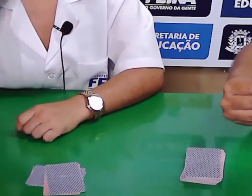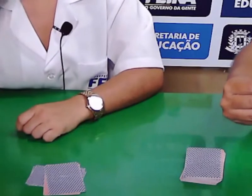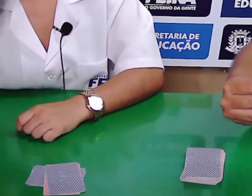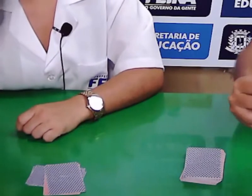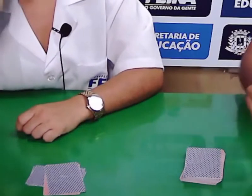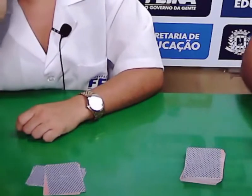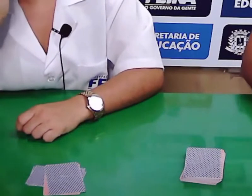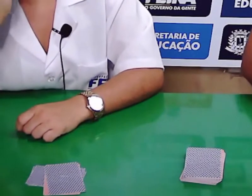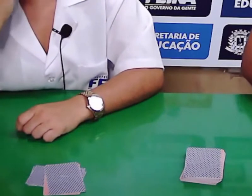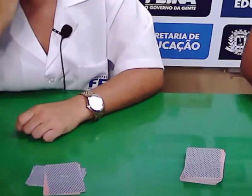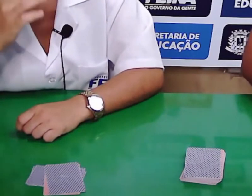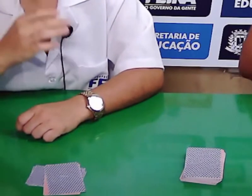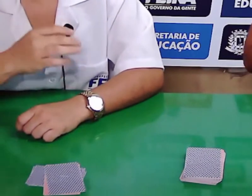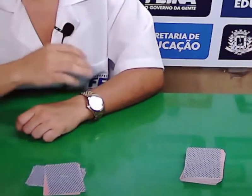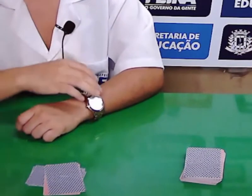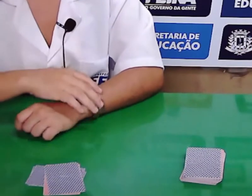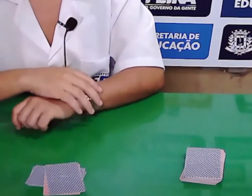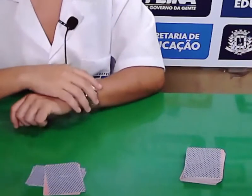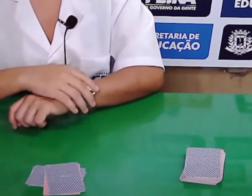E o